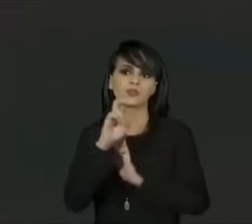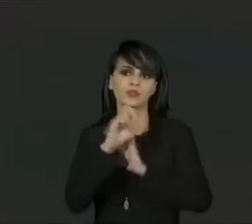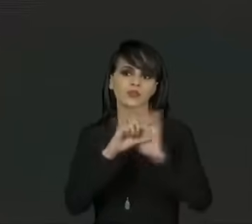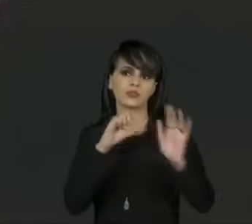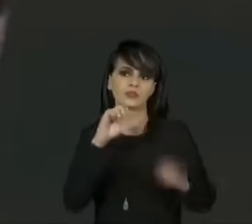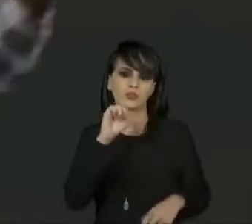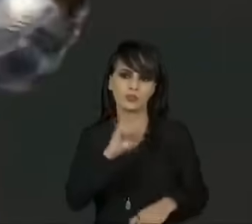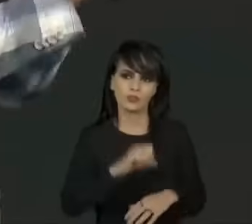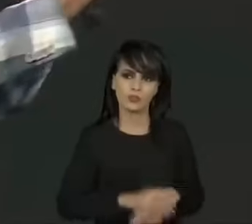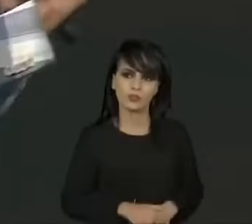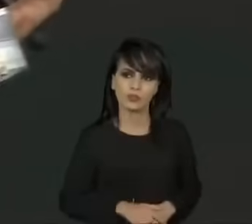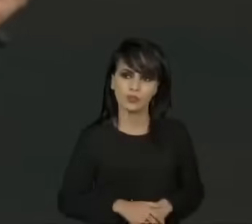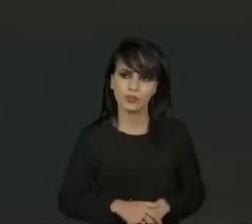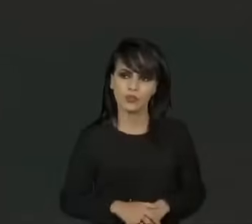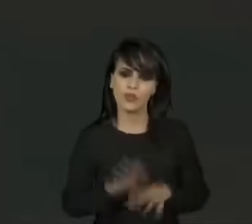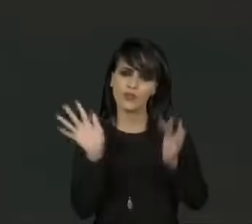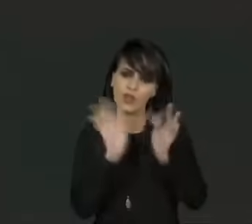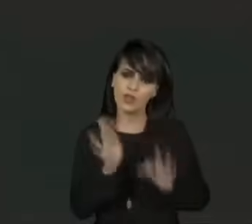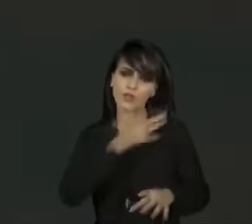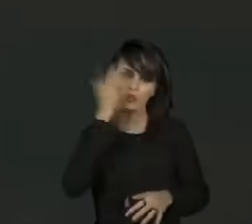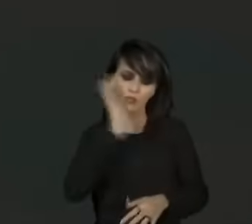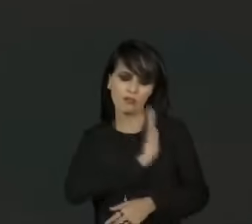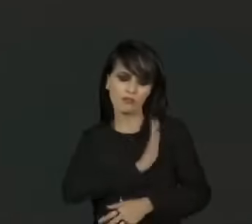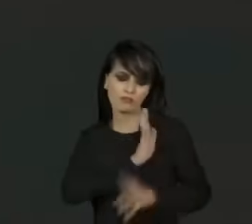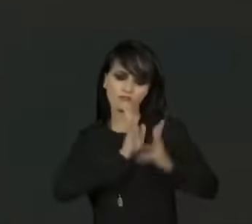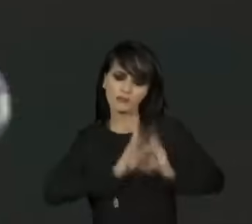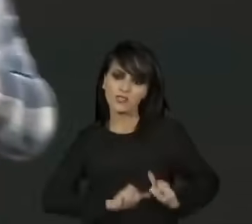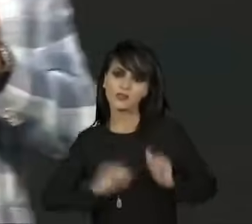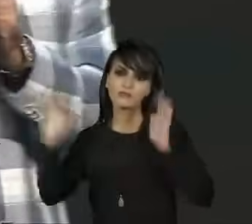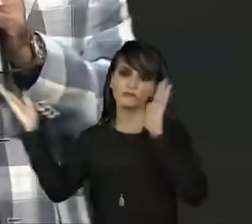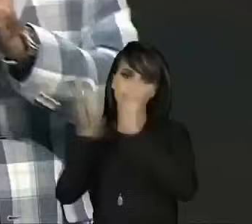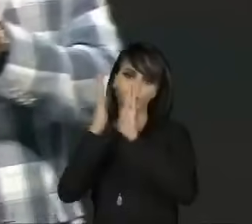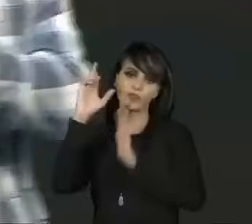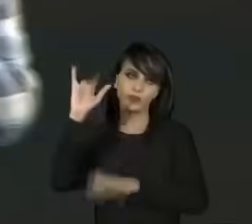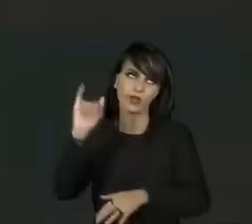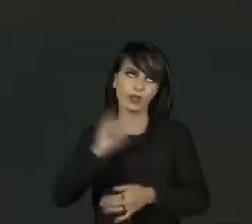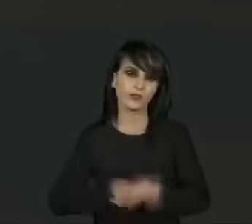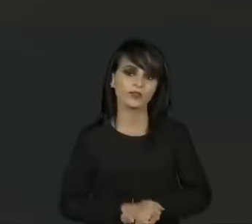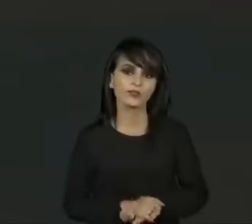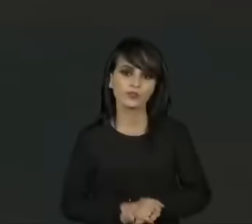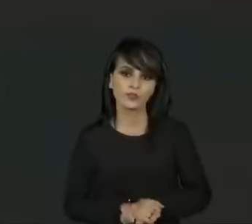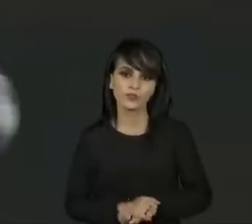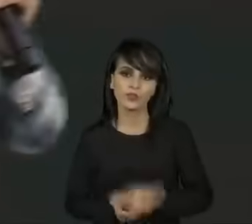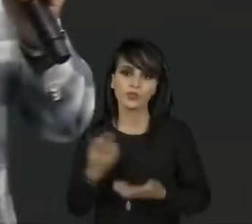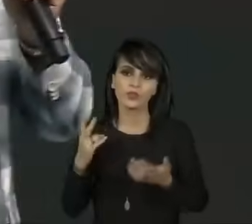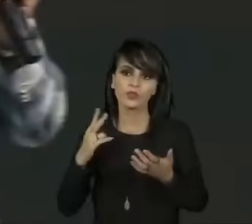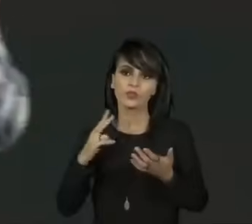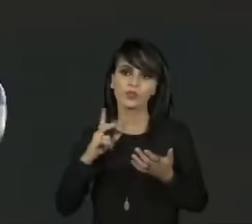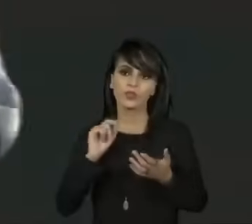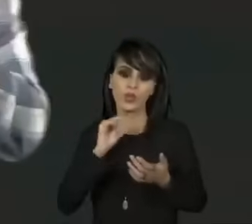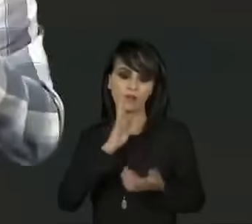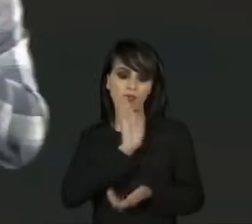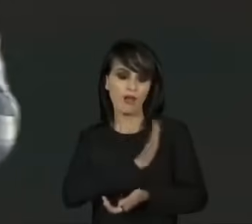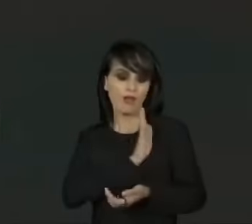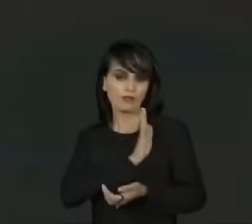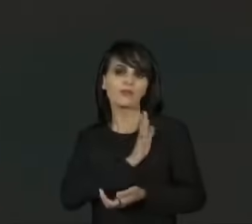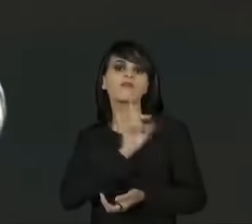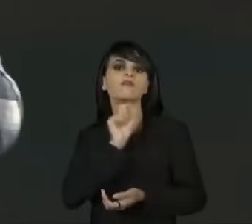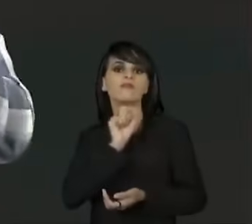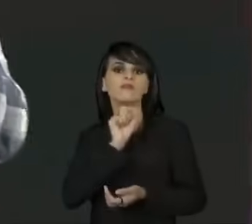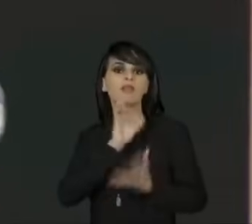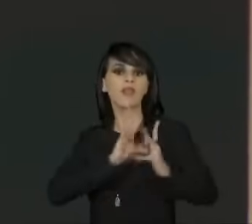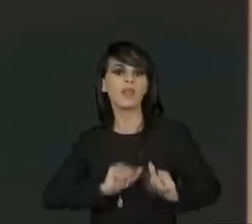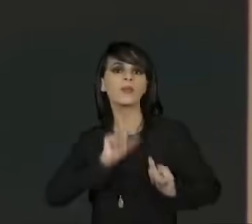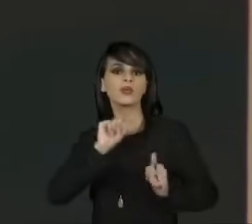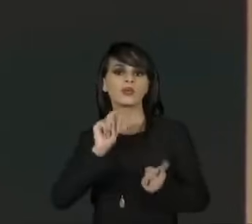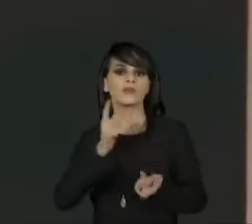bem-aventurado dos limpos de coração porque verão a Deus lá no original Limpo de coração o transparente aquele que